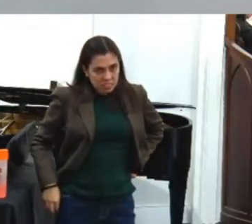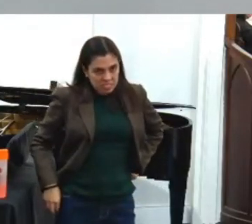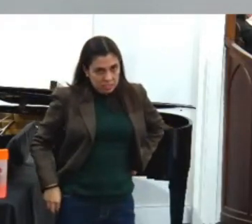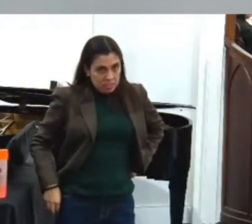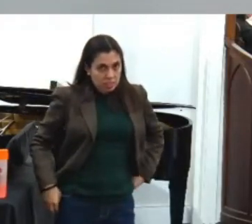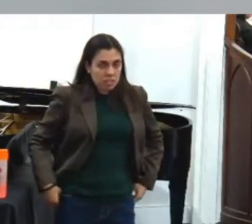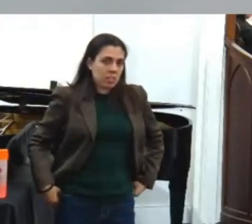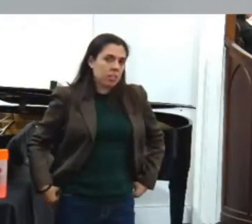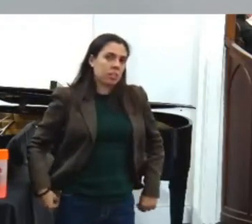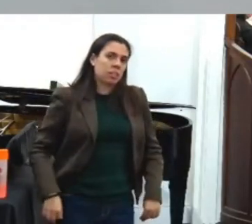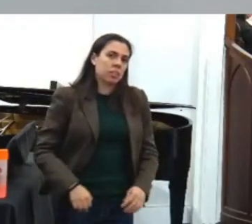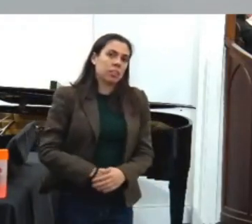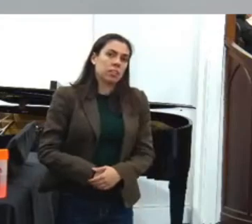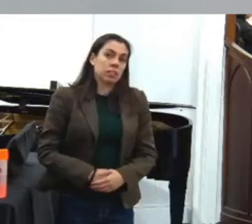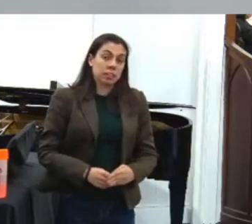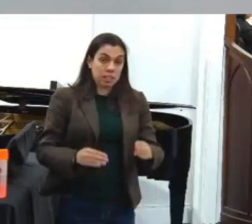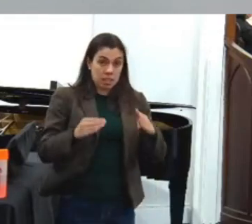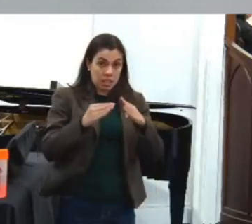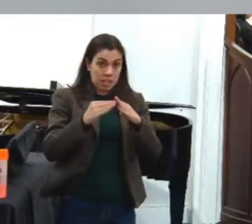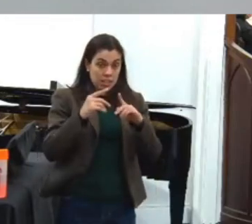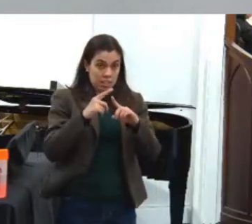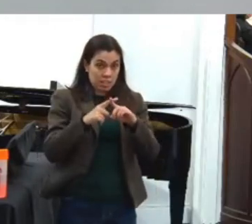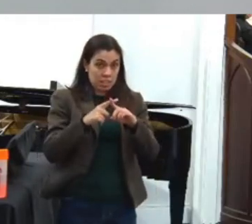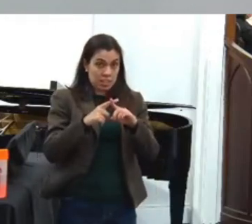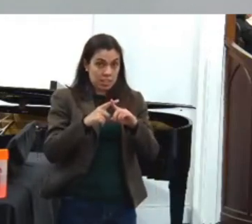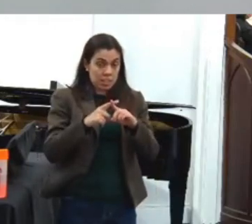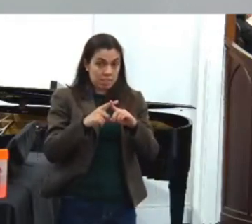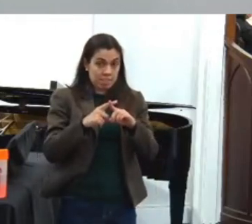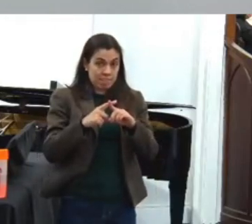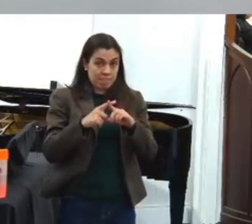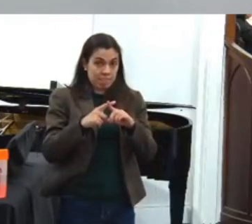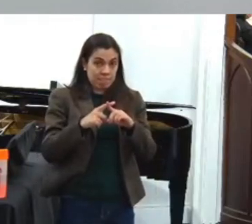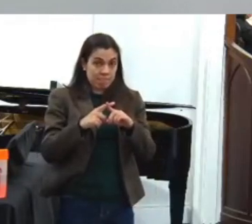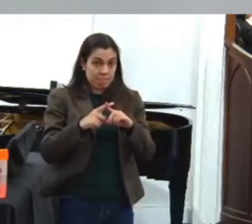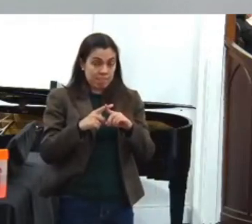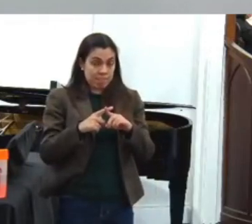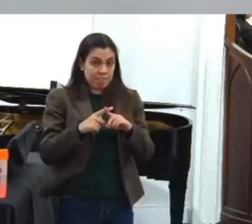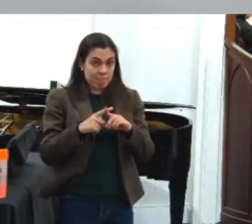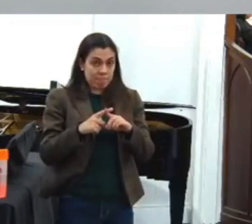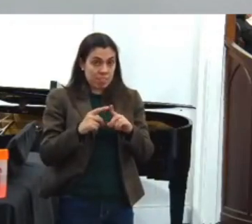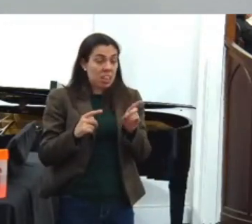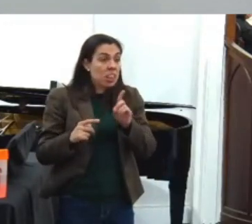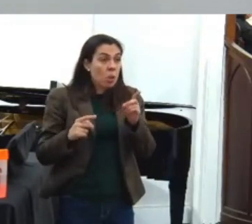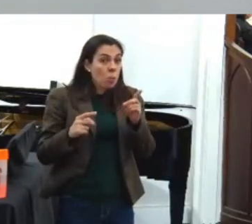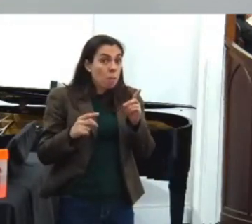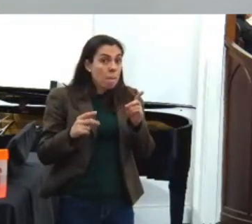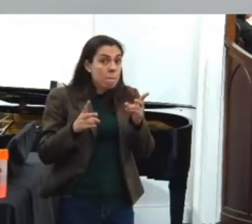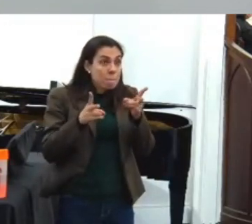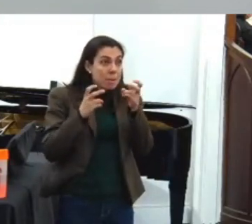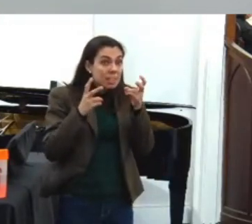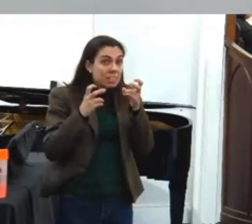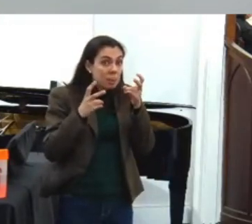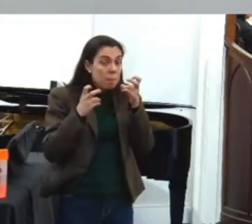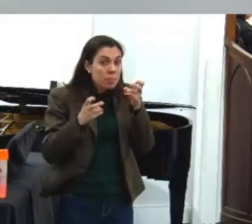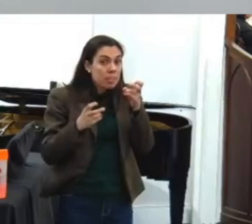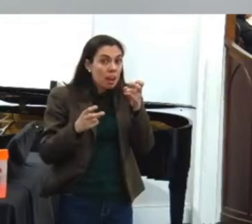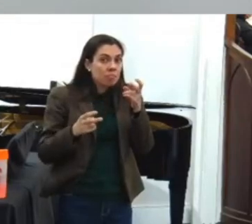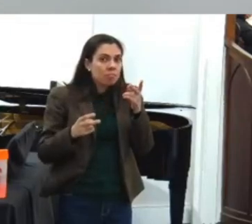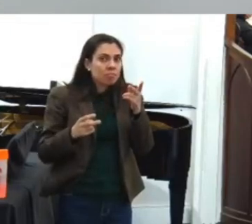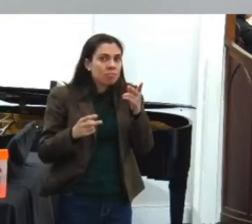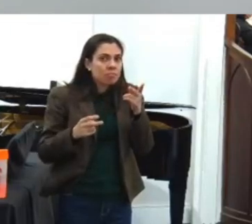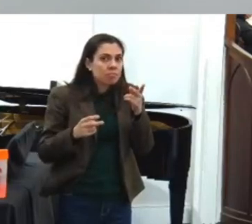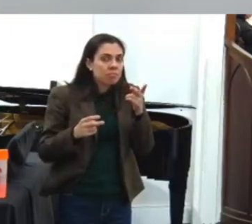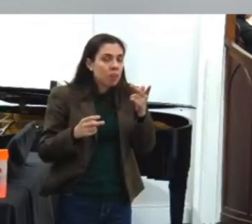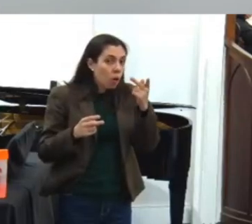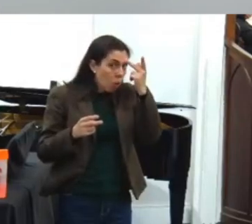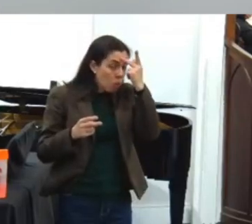em Laodiceia uma estrutura de auto-engano. E não há coisa mais bizarra do que alguém